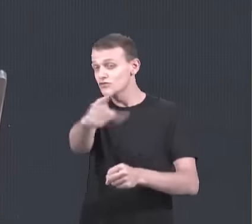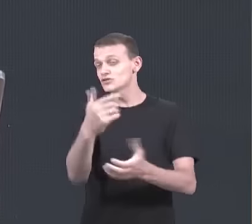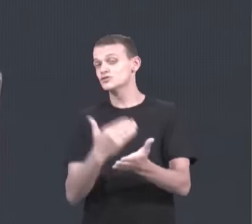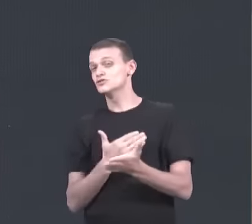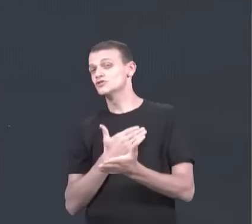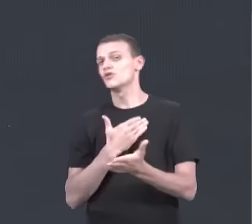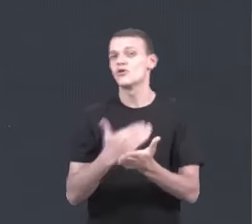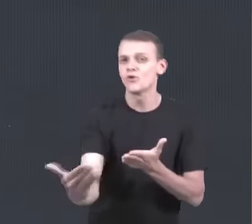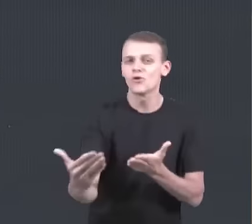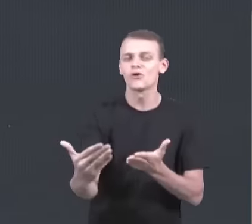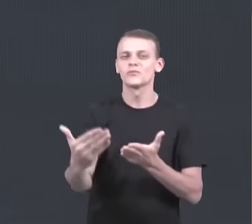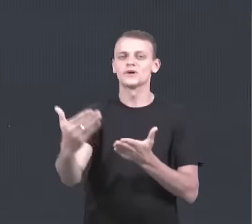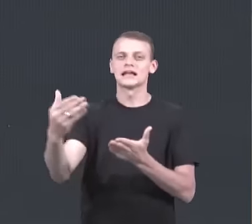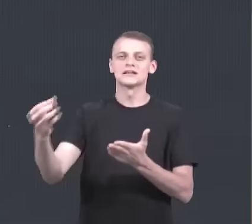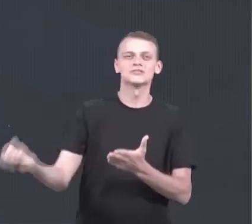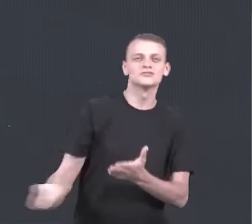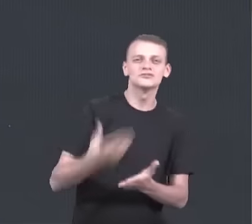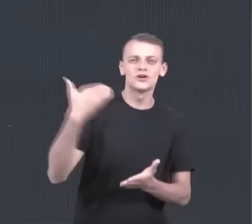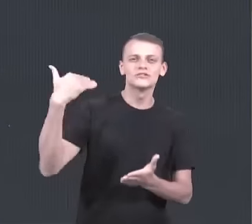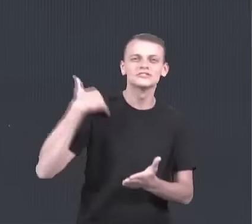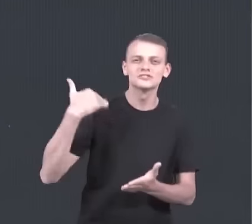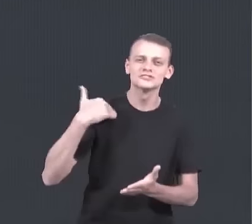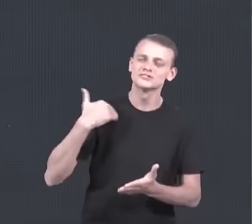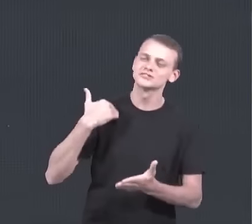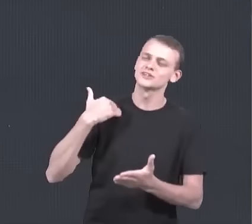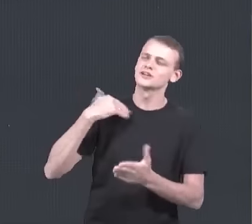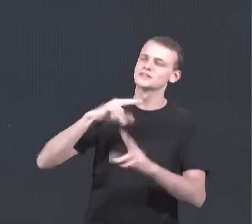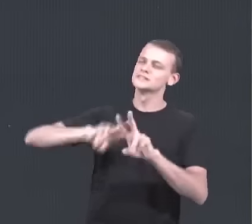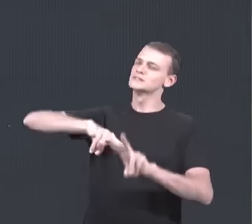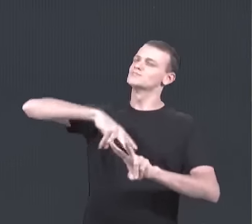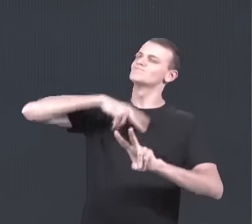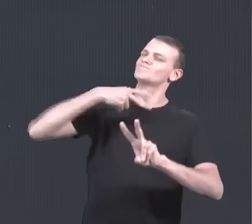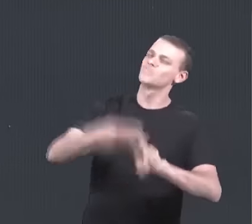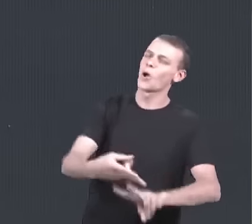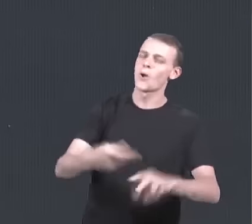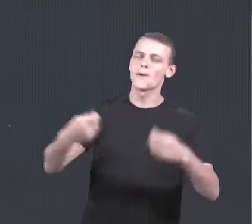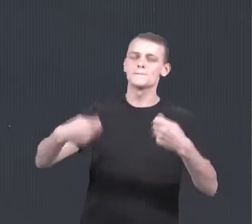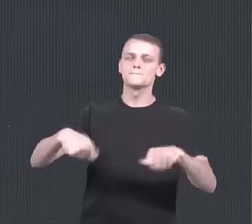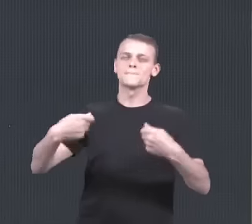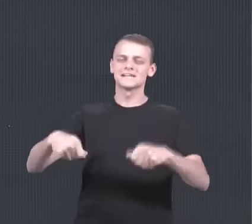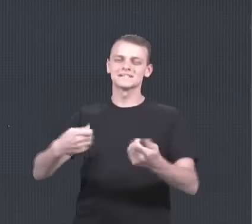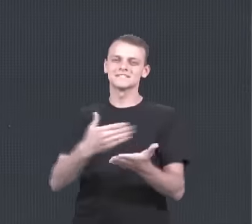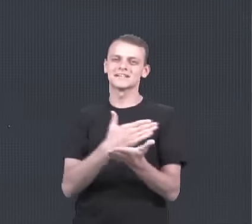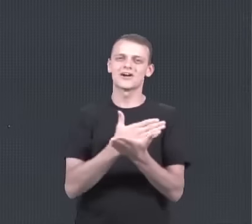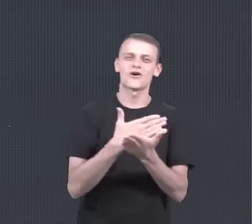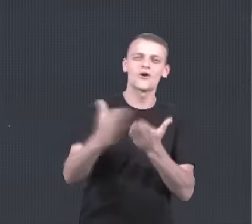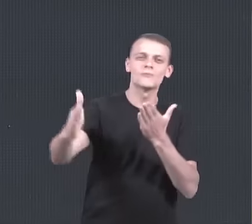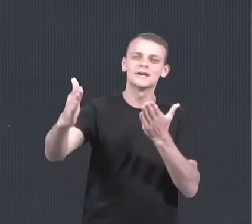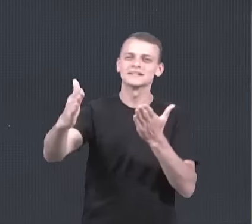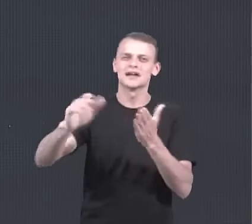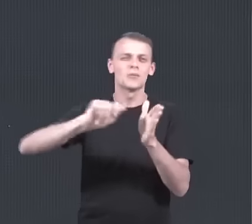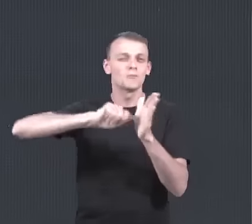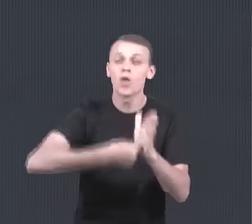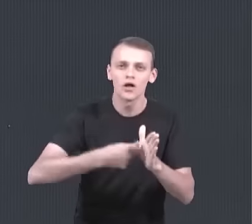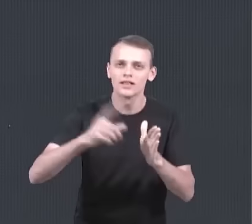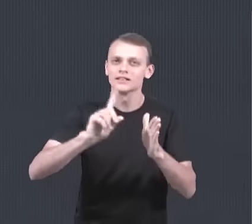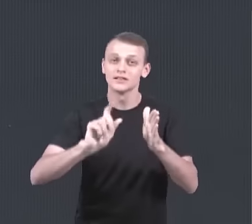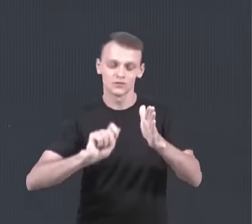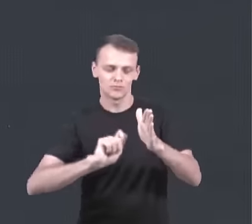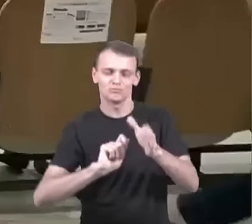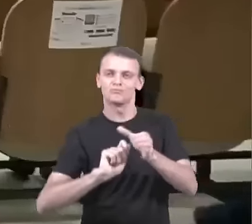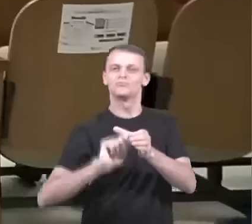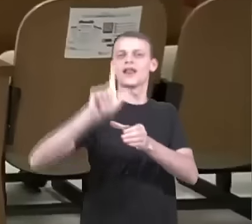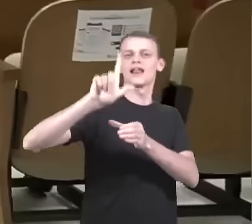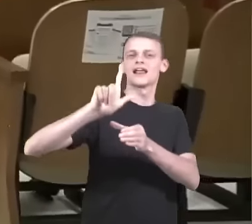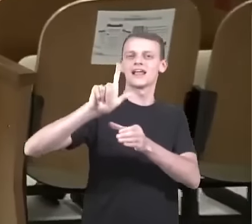o ciclo da resistência do seu chamado mais alto. É preciso desbloquear o que você tem dentro de você e colocá-lo